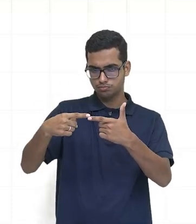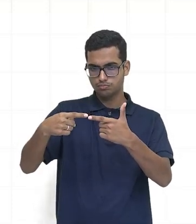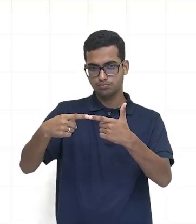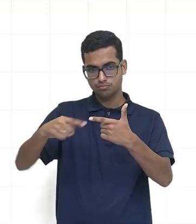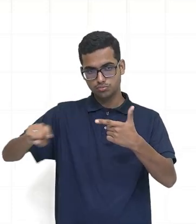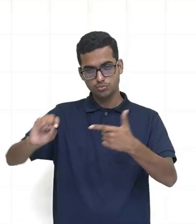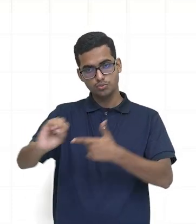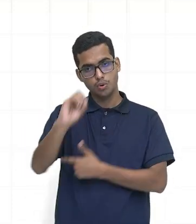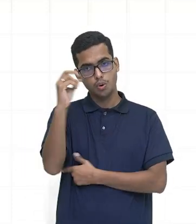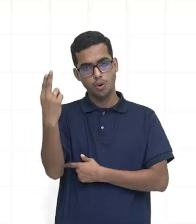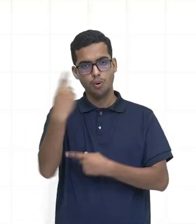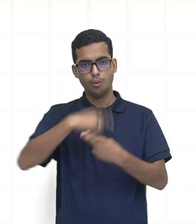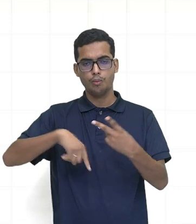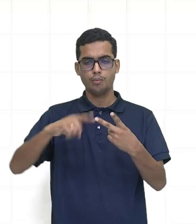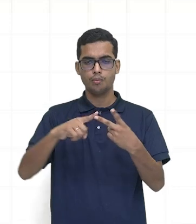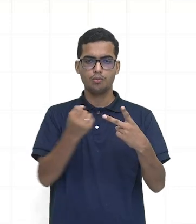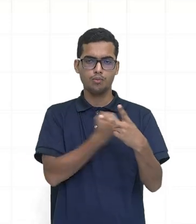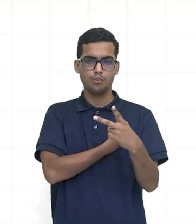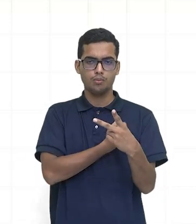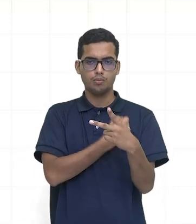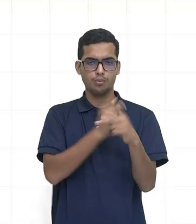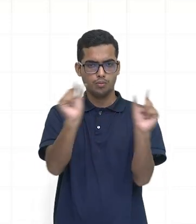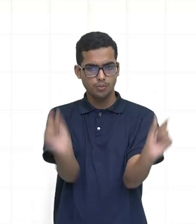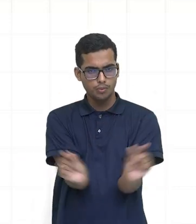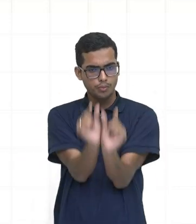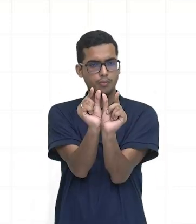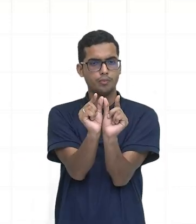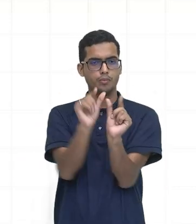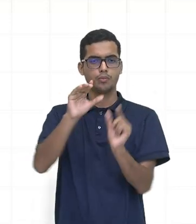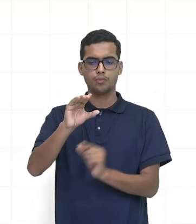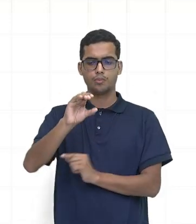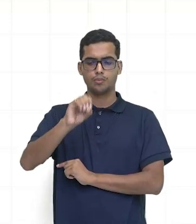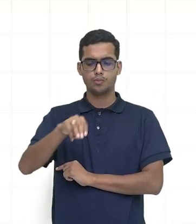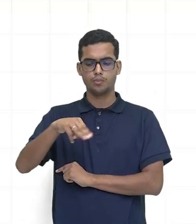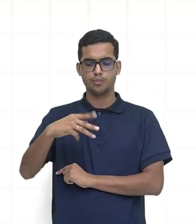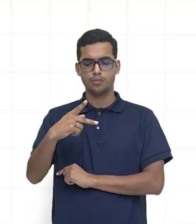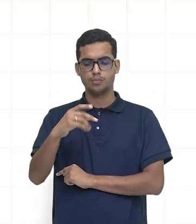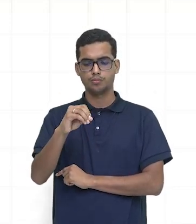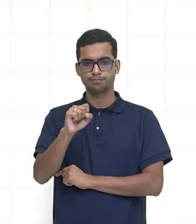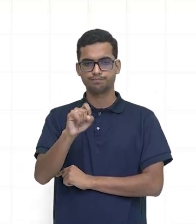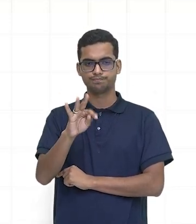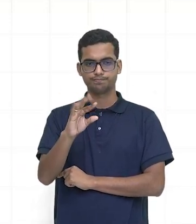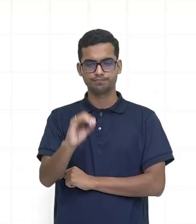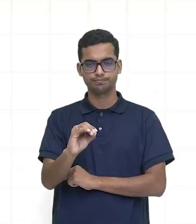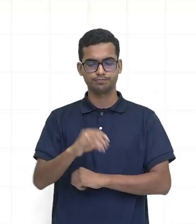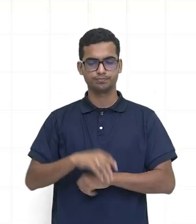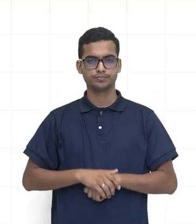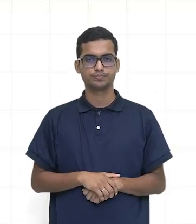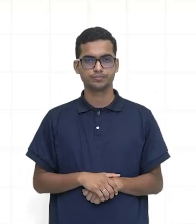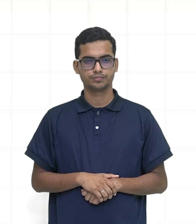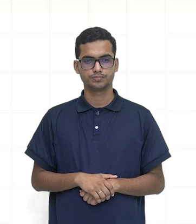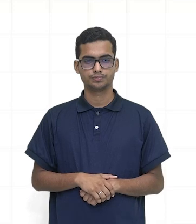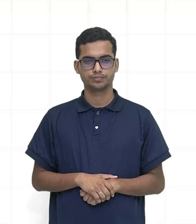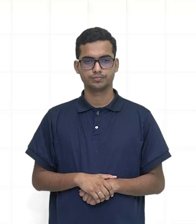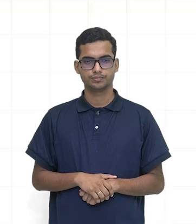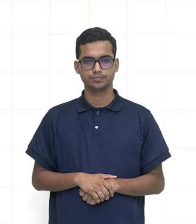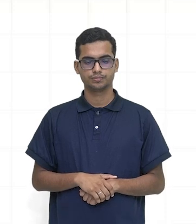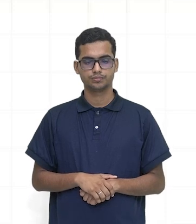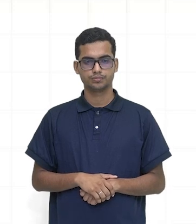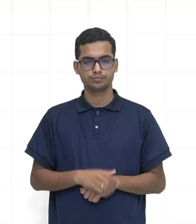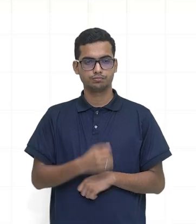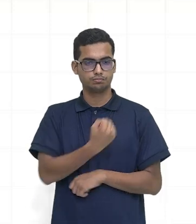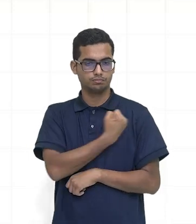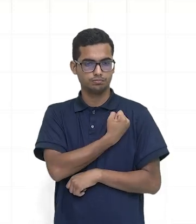aqui os números primos que a gente já conhece, que são o 2, o 3,